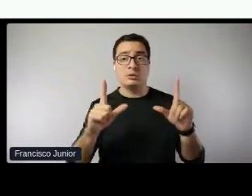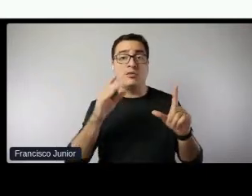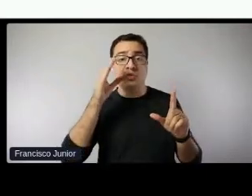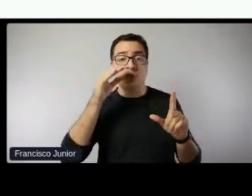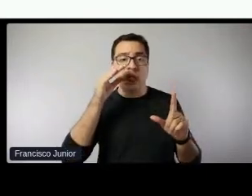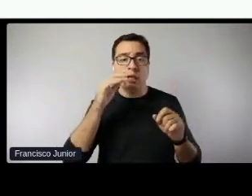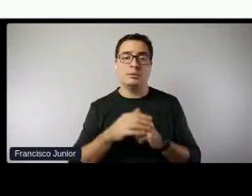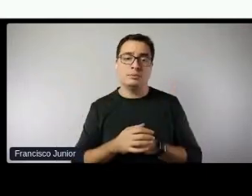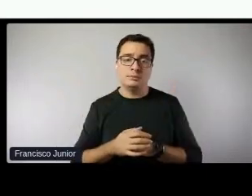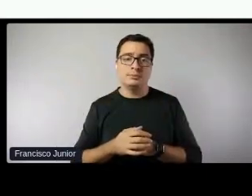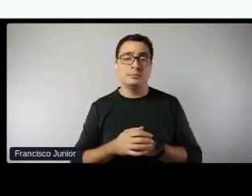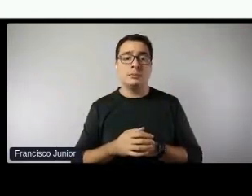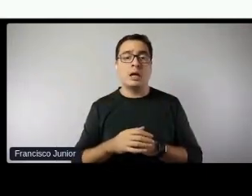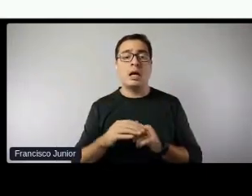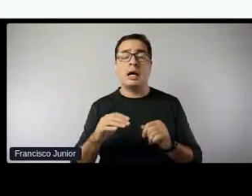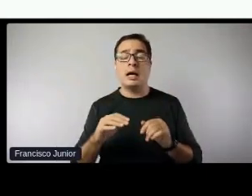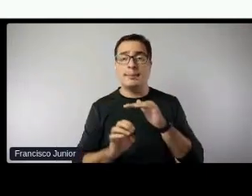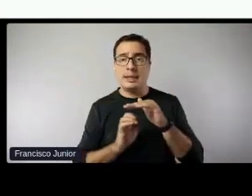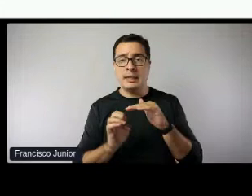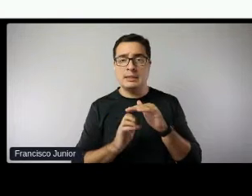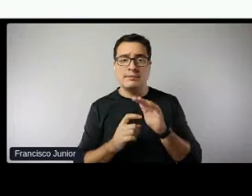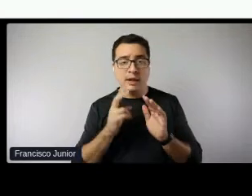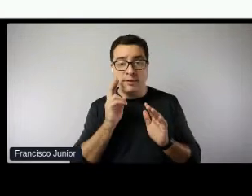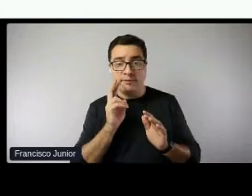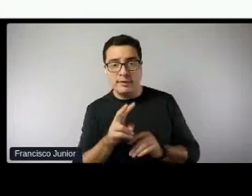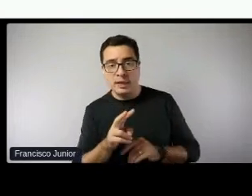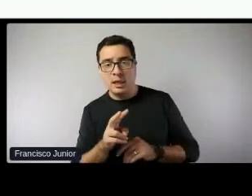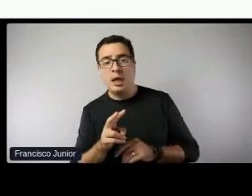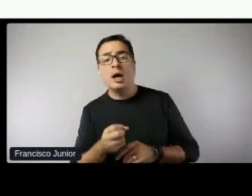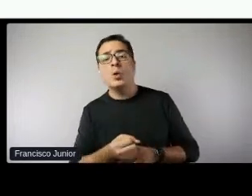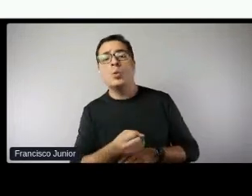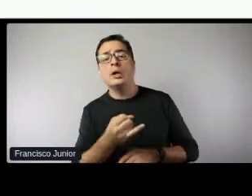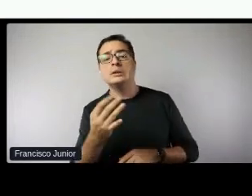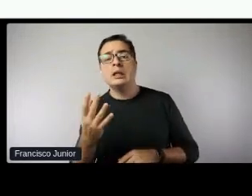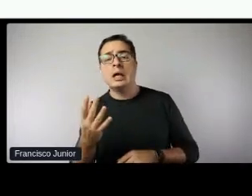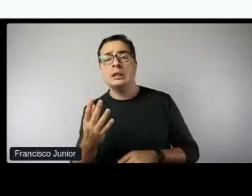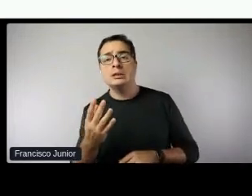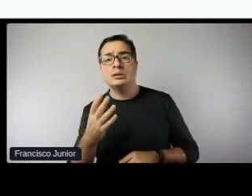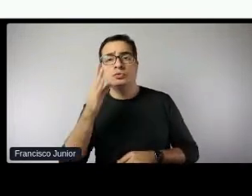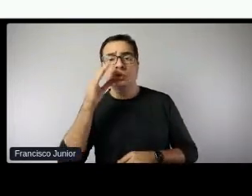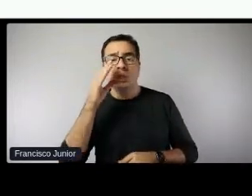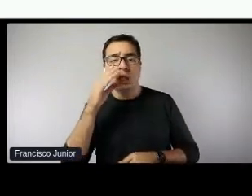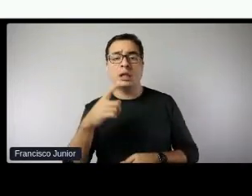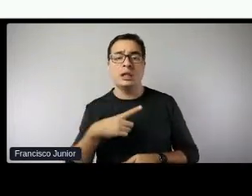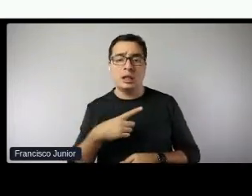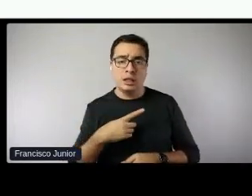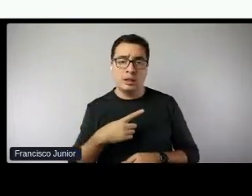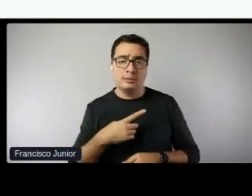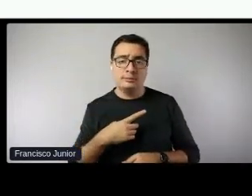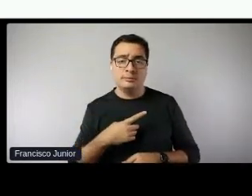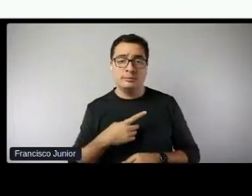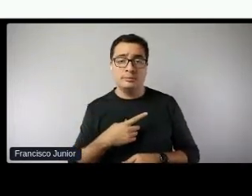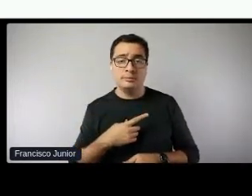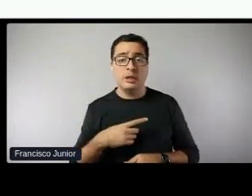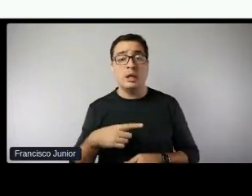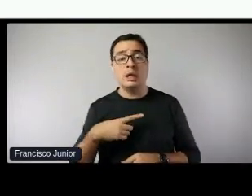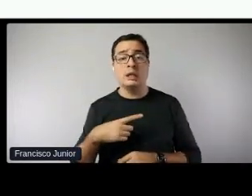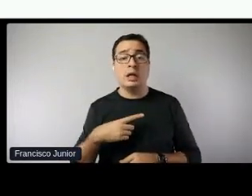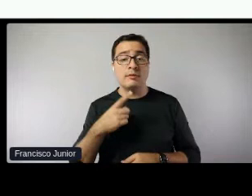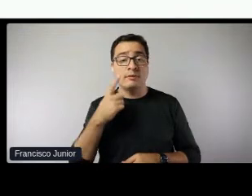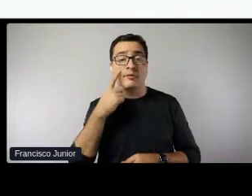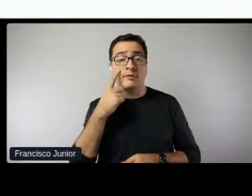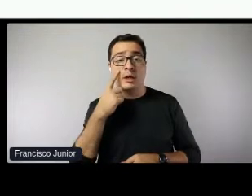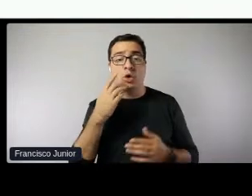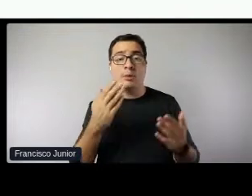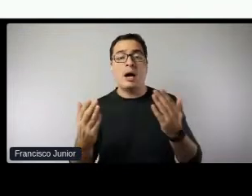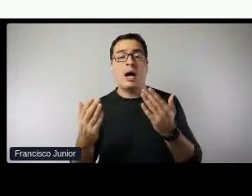né? Então, aí a empresa ela vai enxergar a quantidade total de colaboradores e, a partir disso, ela já consegue comparar,